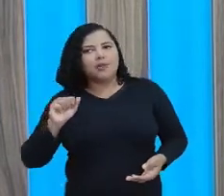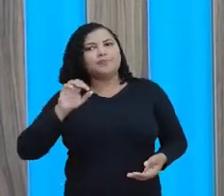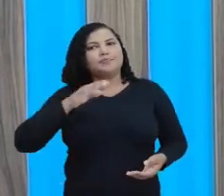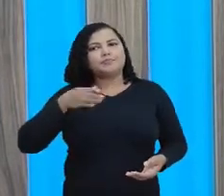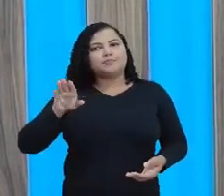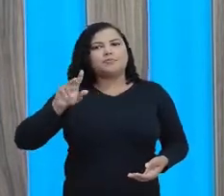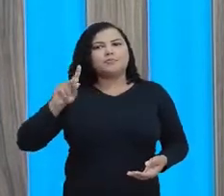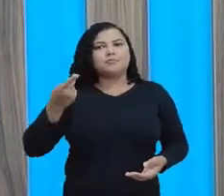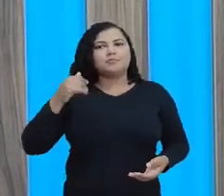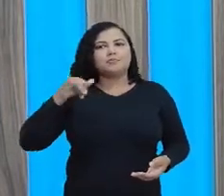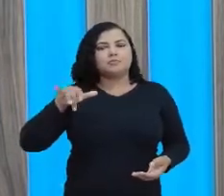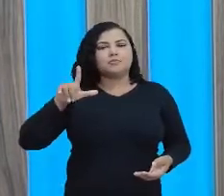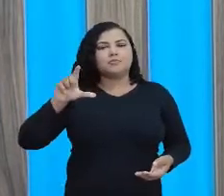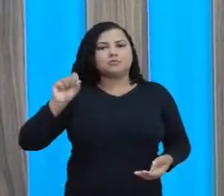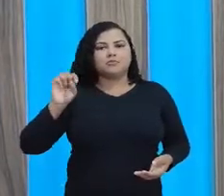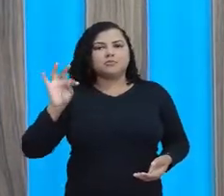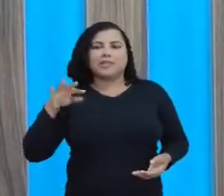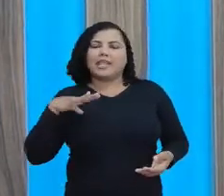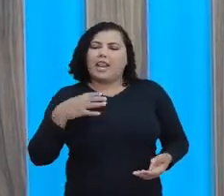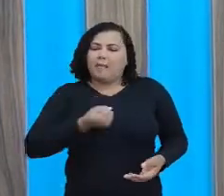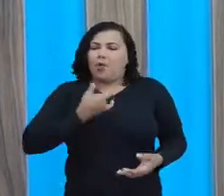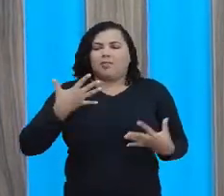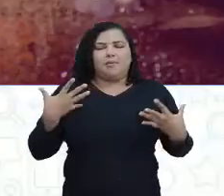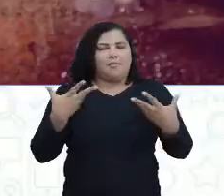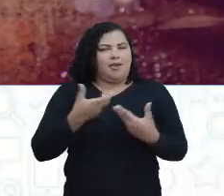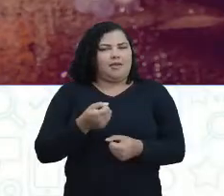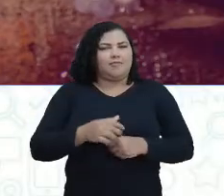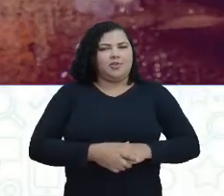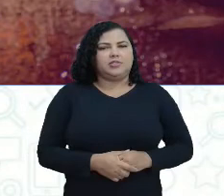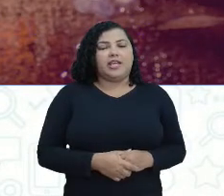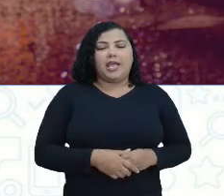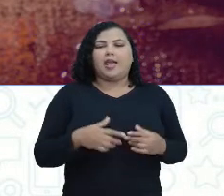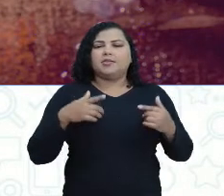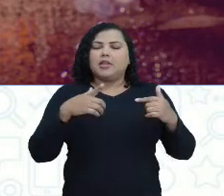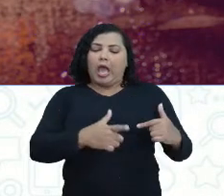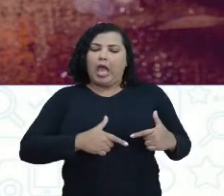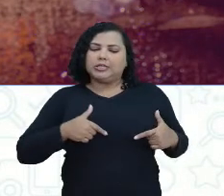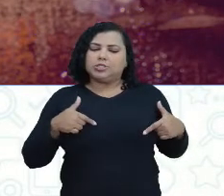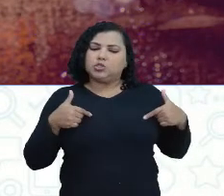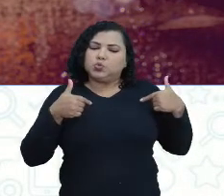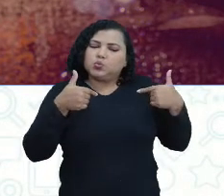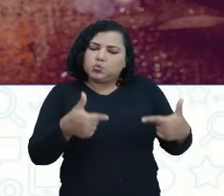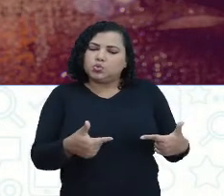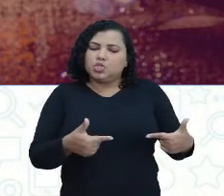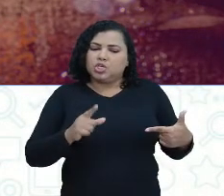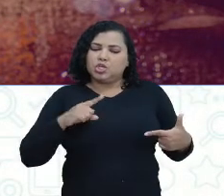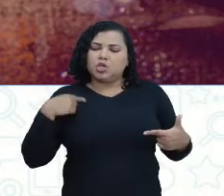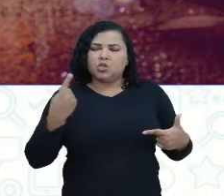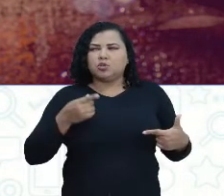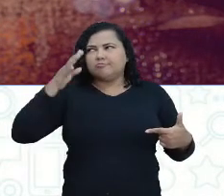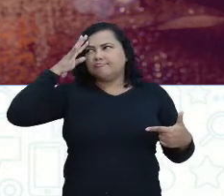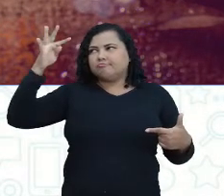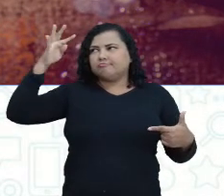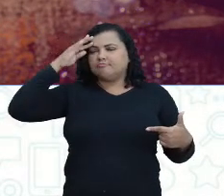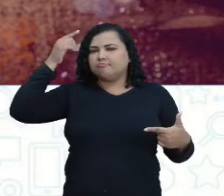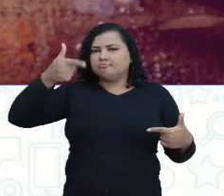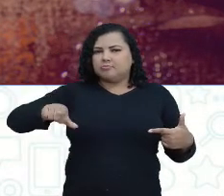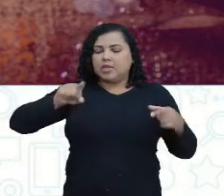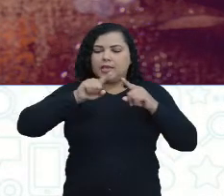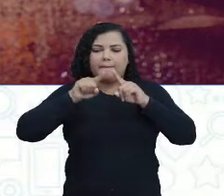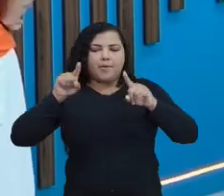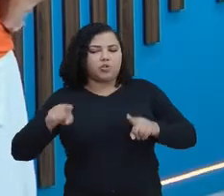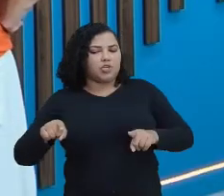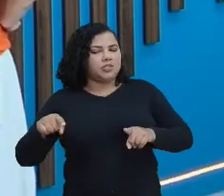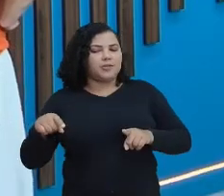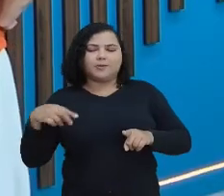maravilhosa, e que diz assim, ó, há sonhos que devem ser ressonhados, projetos que não podem ser